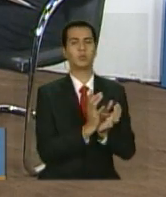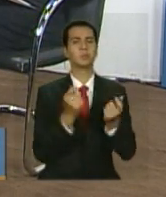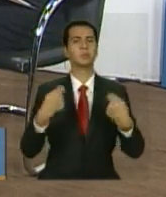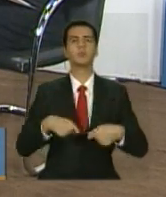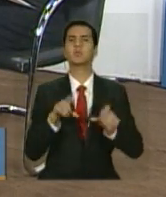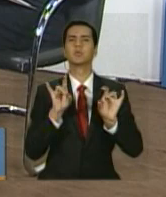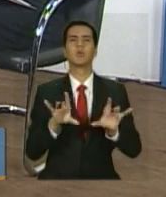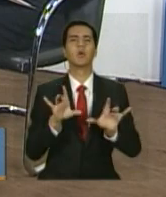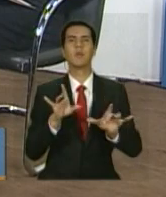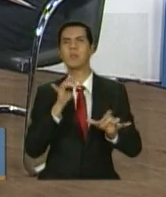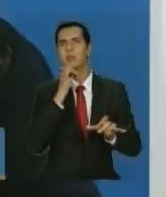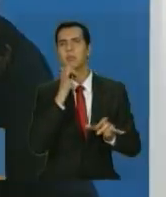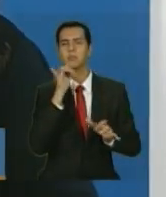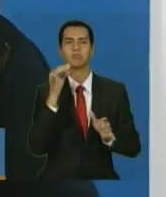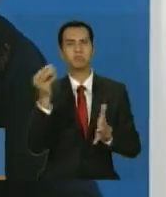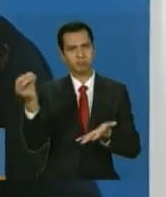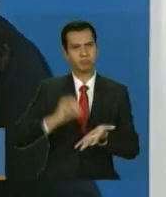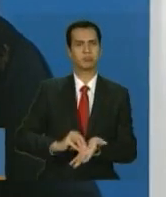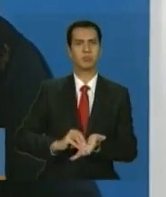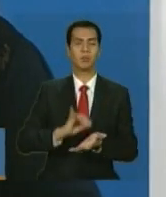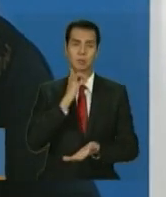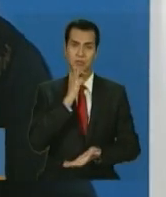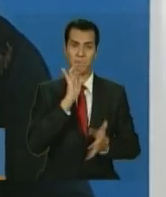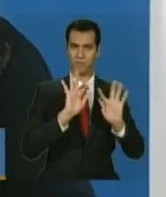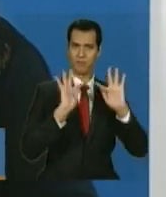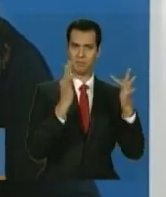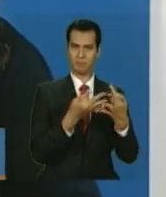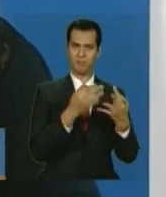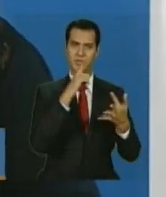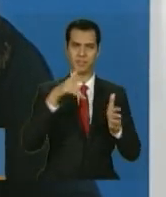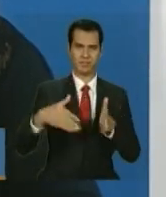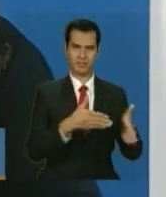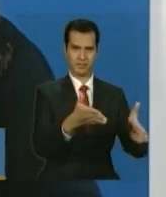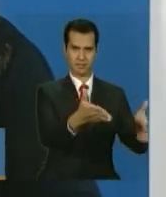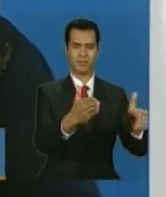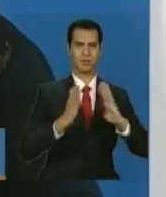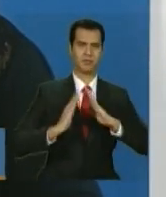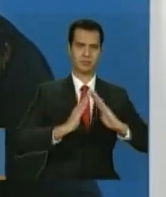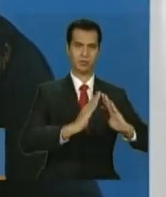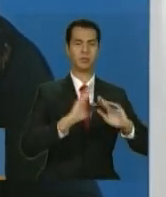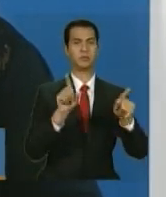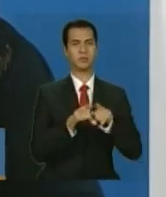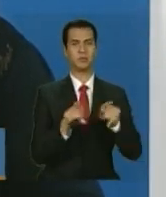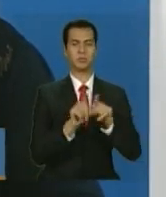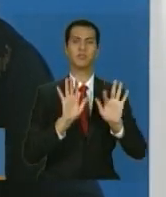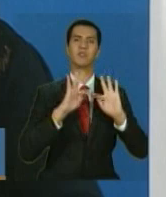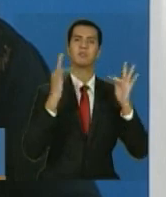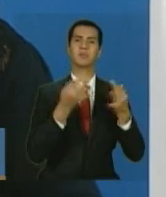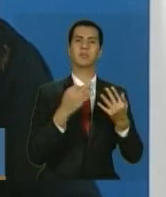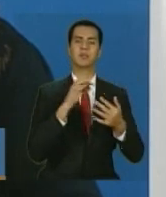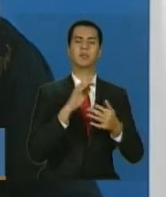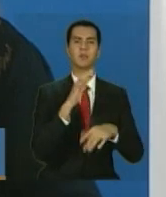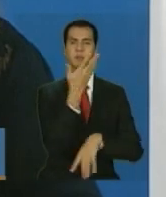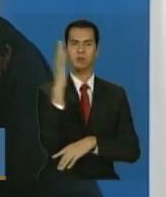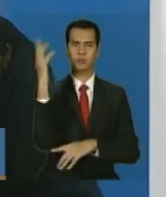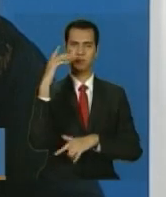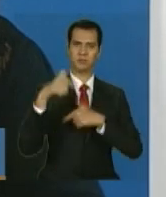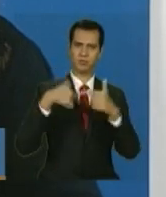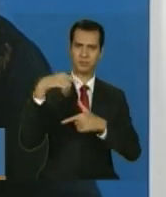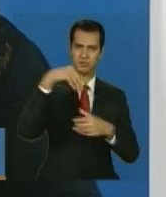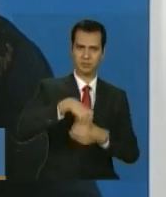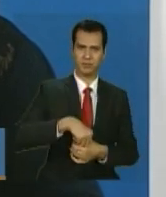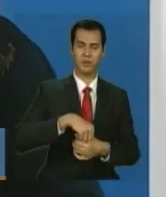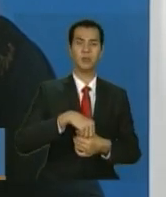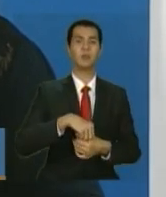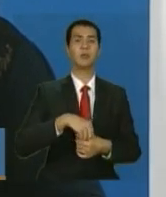né? Você pensar, uma família ribeirinha, uma família extrativista, a dificuldade maior está de acesso, identificação dessa família por sua residência